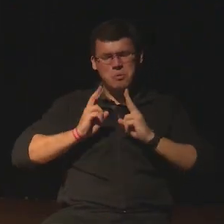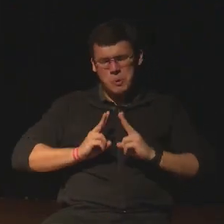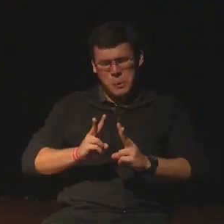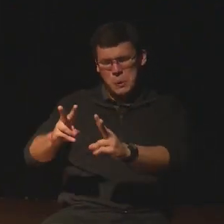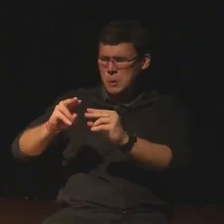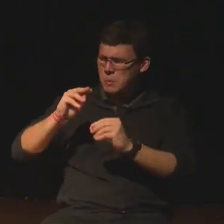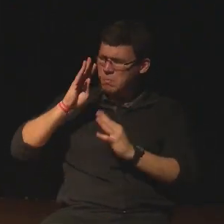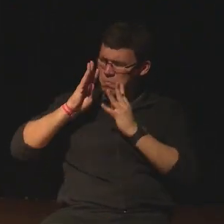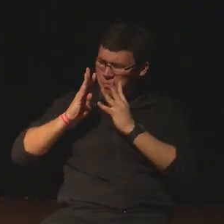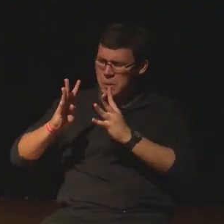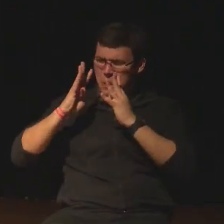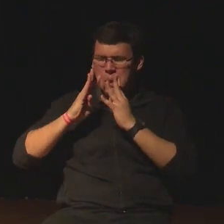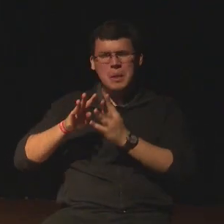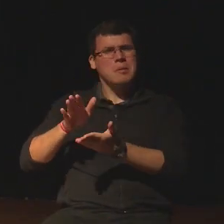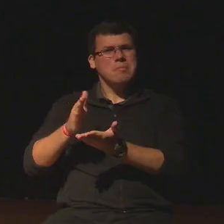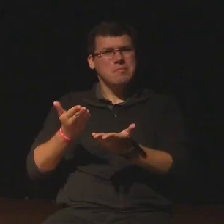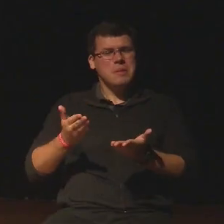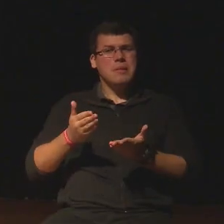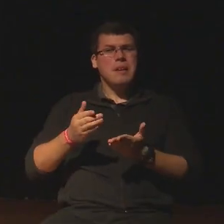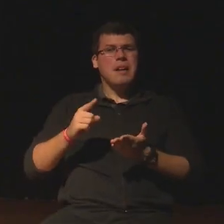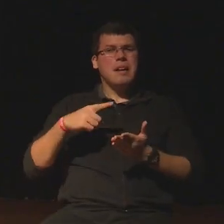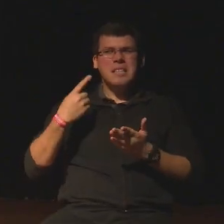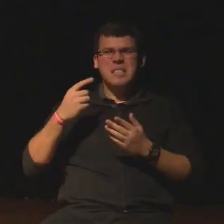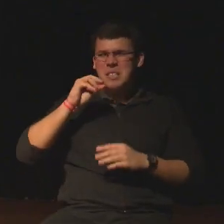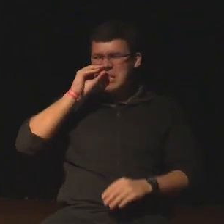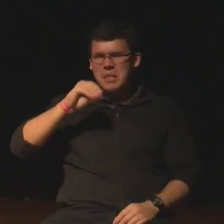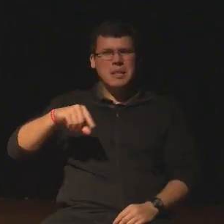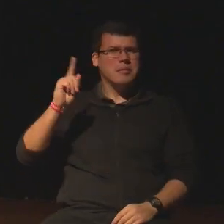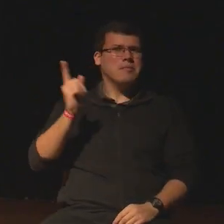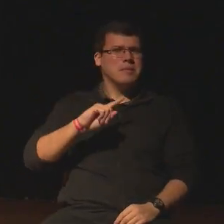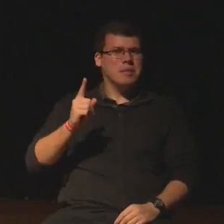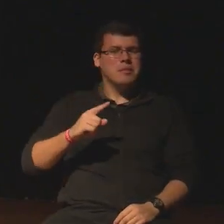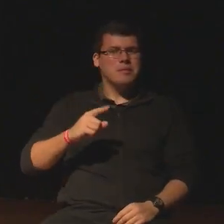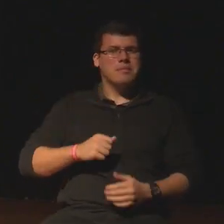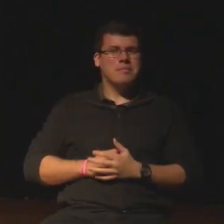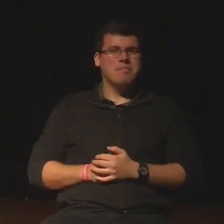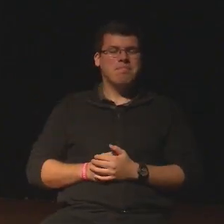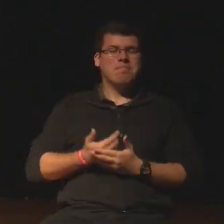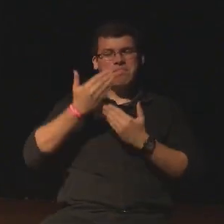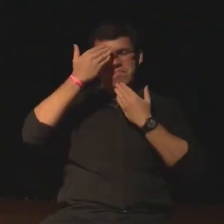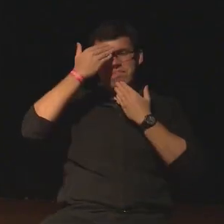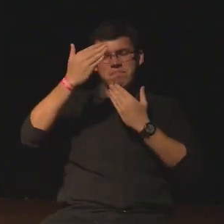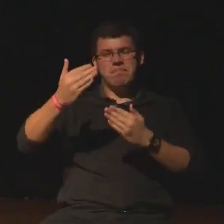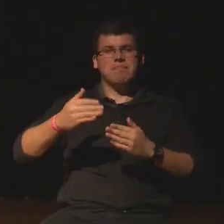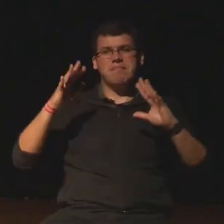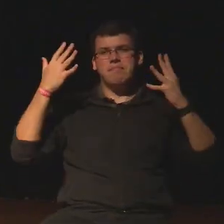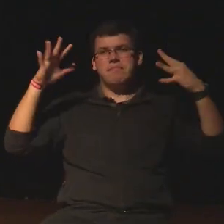cidade não pode deixar ninguém para trás. Então, não vamos deixar para trás as pessoas com deficiência também. Muito obrigada.